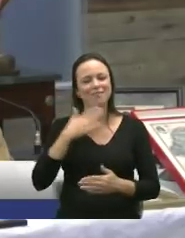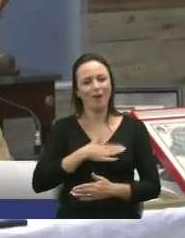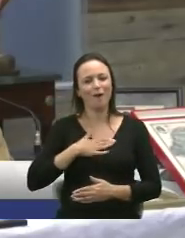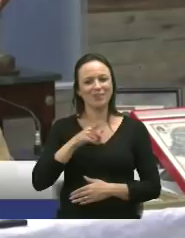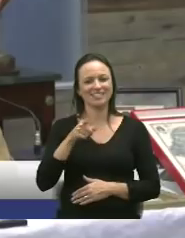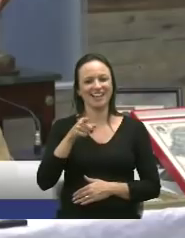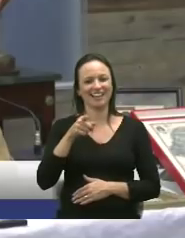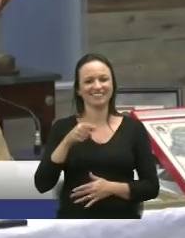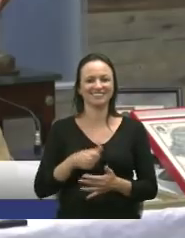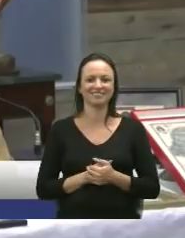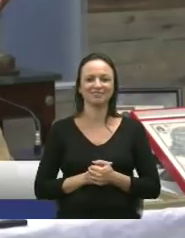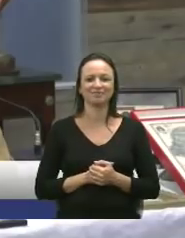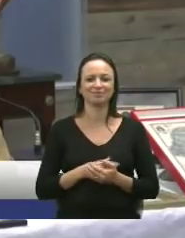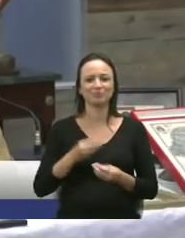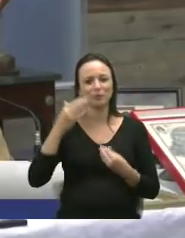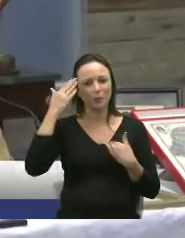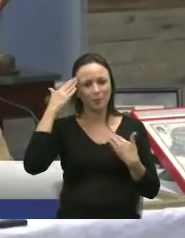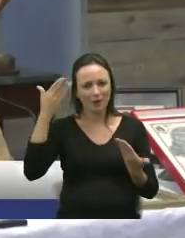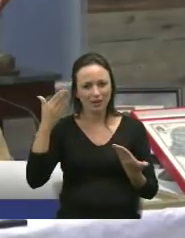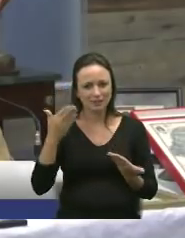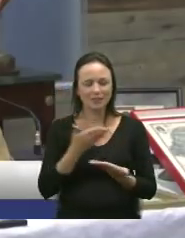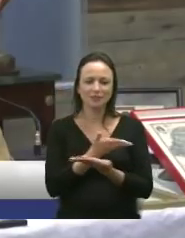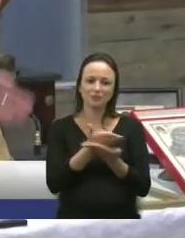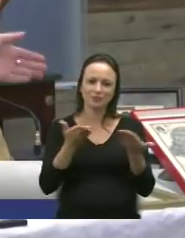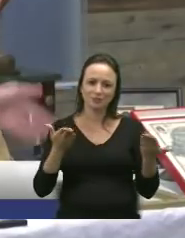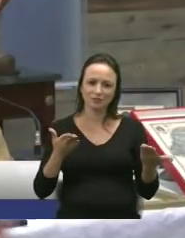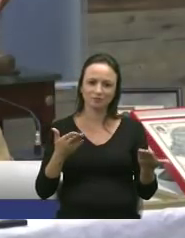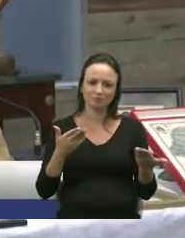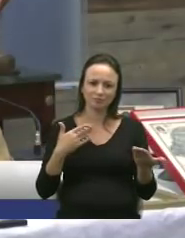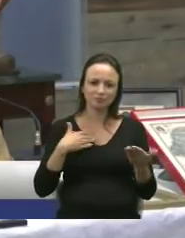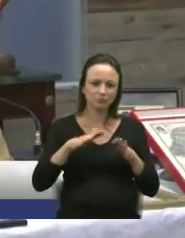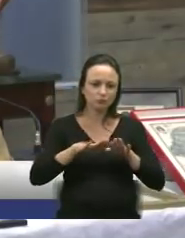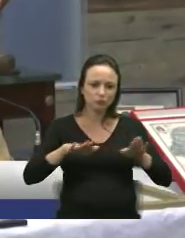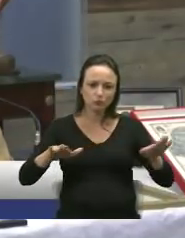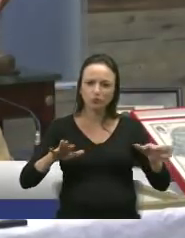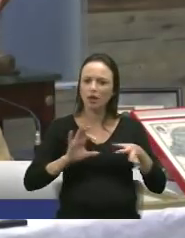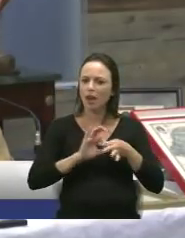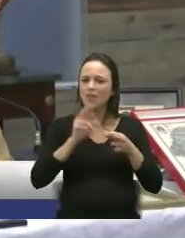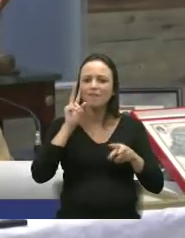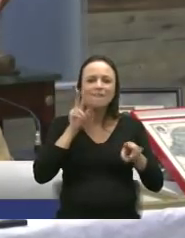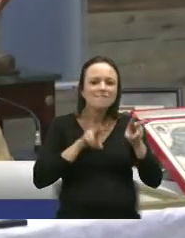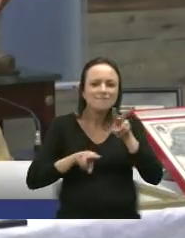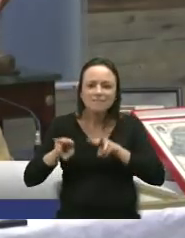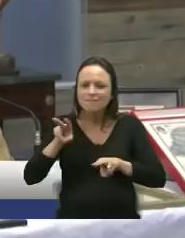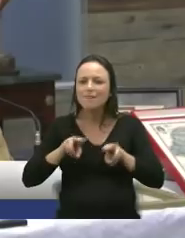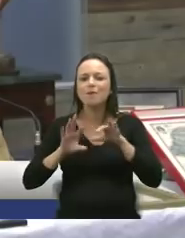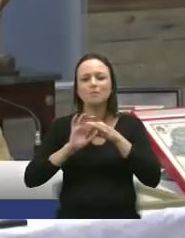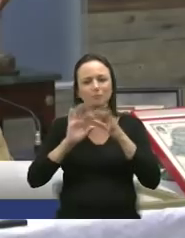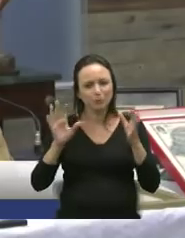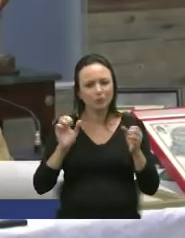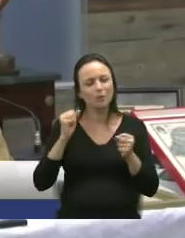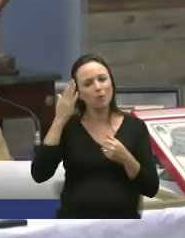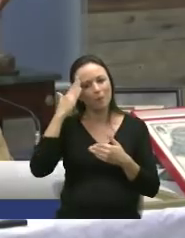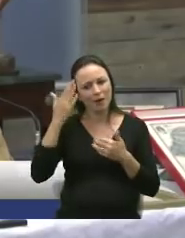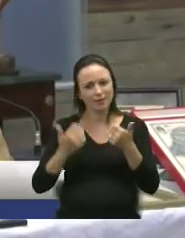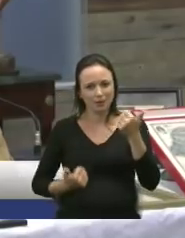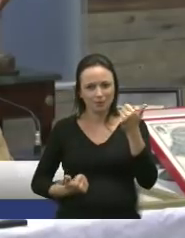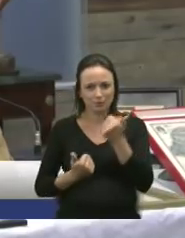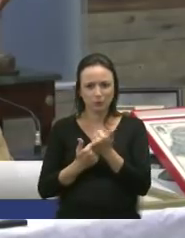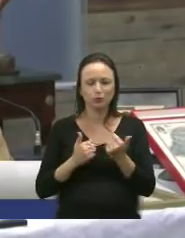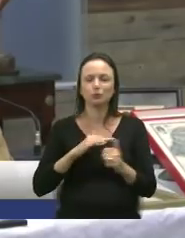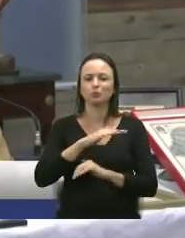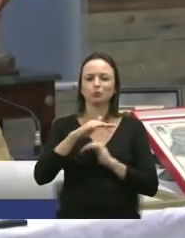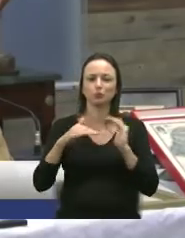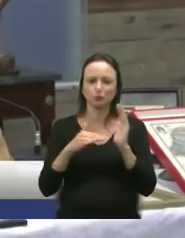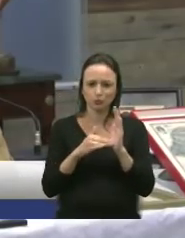bom? Muito obrigado, gente. Espero que tenham gostado. O meu acervo está à disposição, eu também estou à disposição. Muito obrigado pelo apoio de todo o pessoal